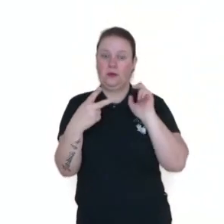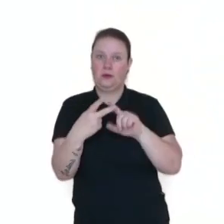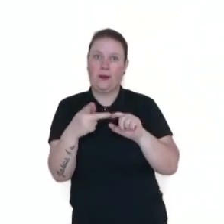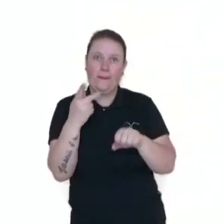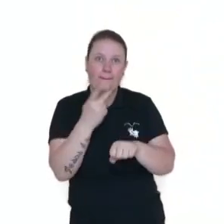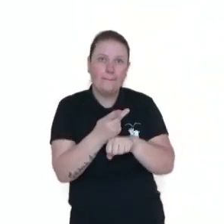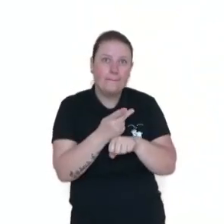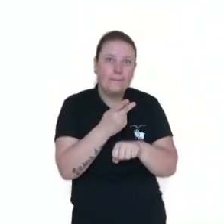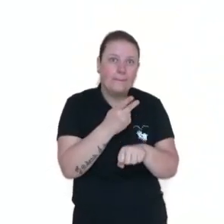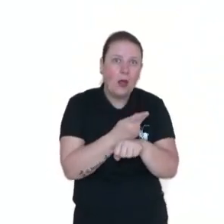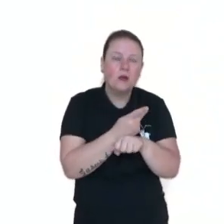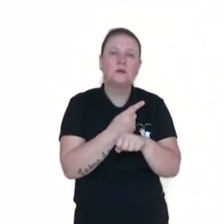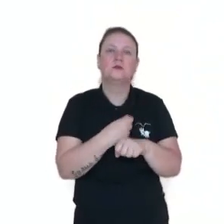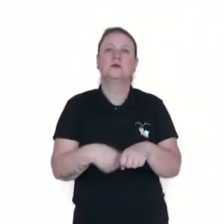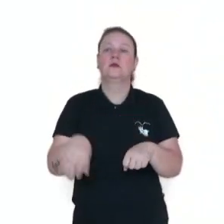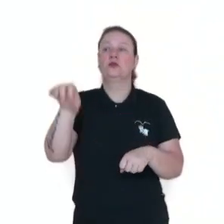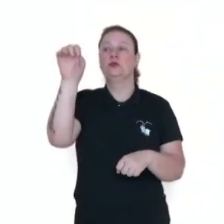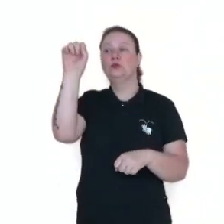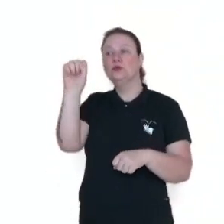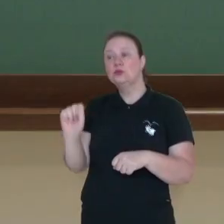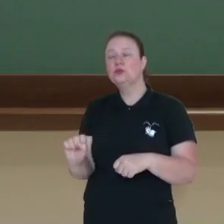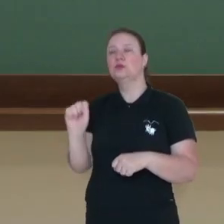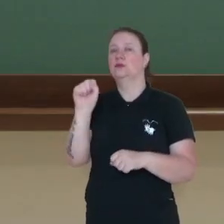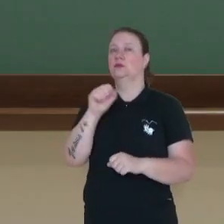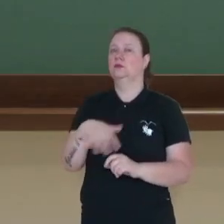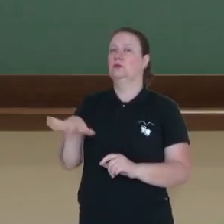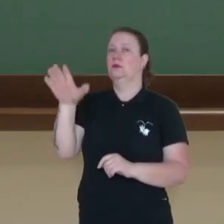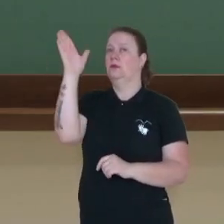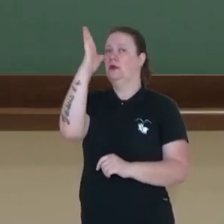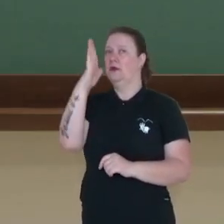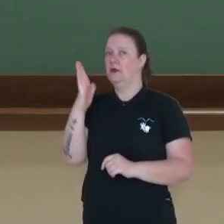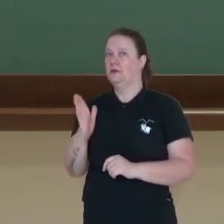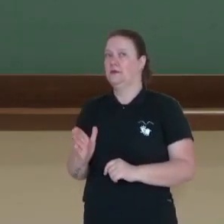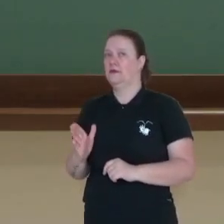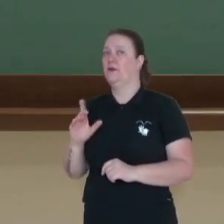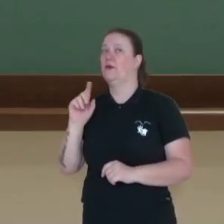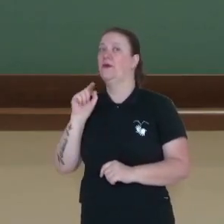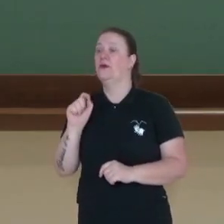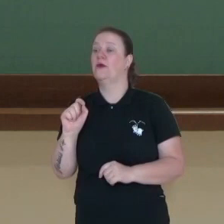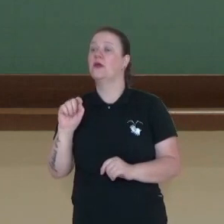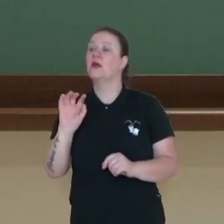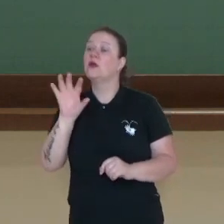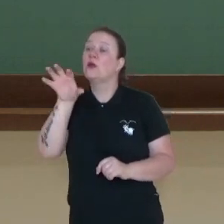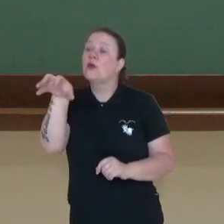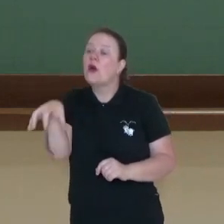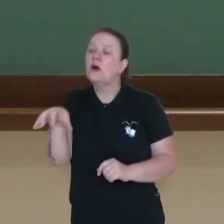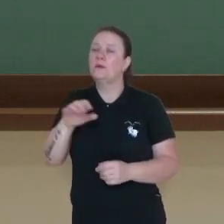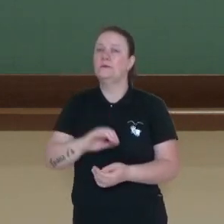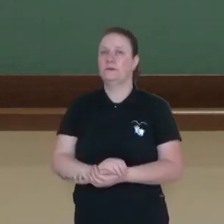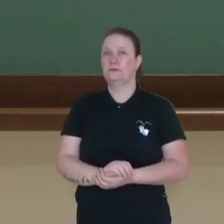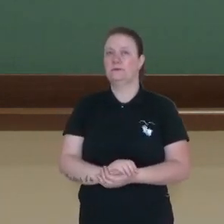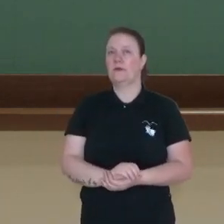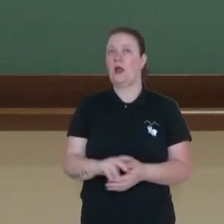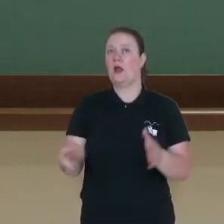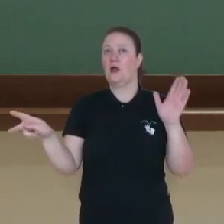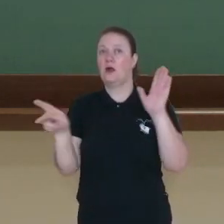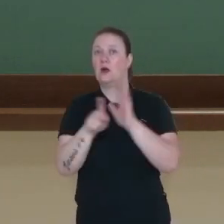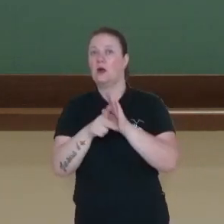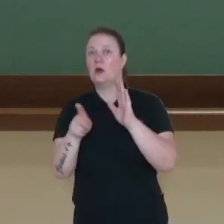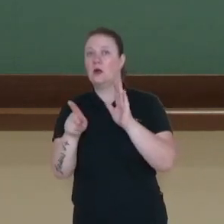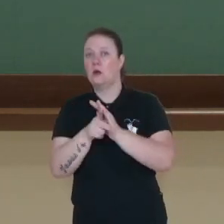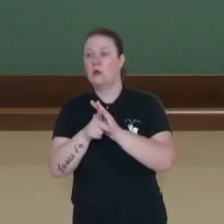do Brasil. Essa região mais ao sul do Brasil, ela pertencia, a priori, à